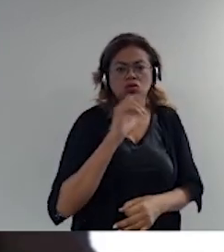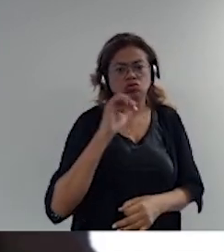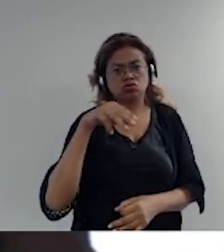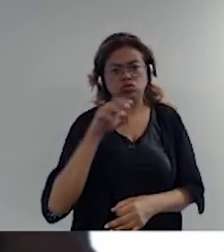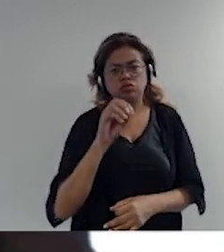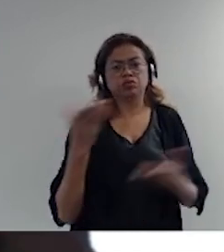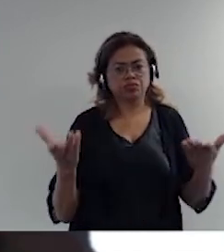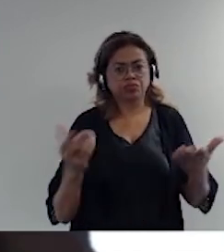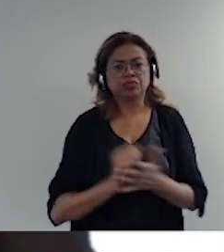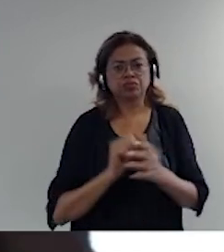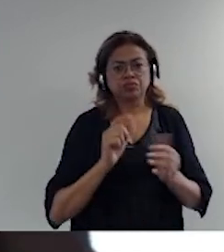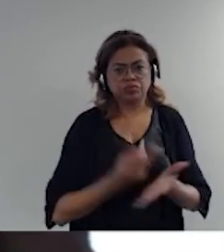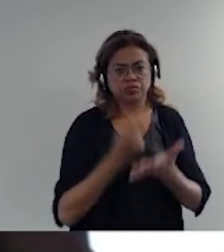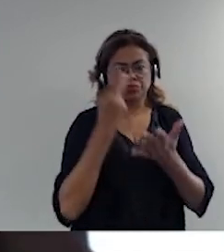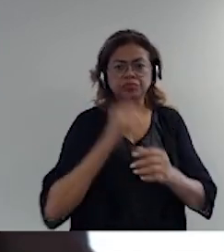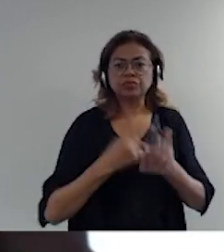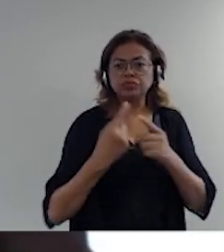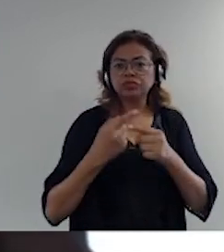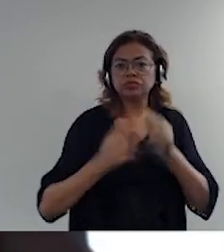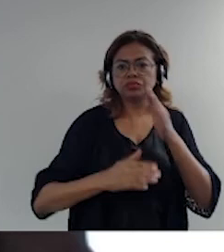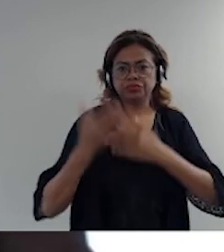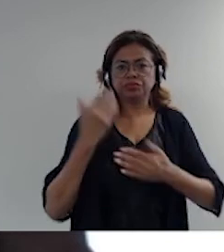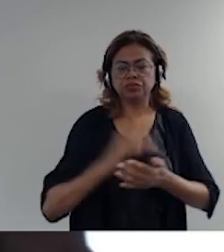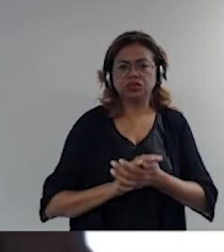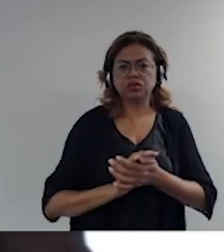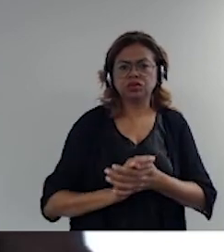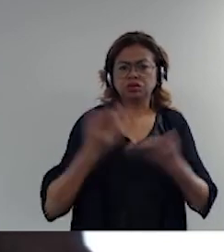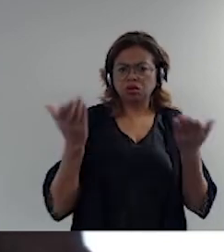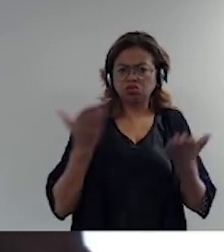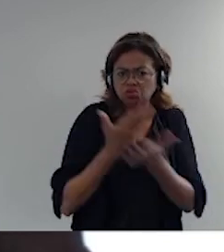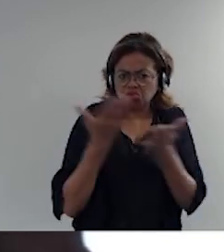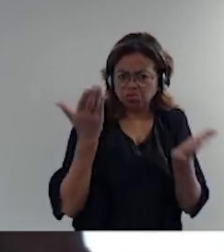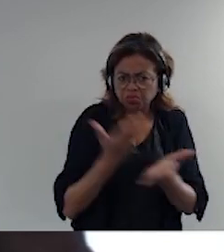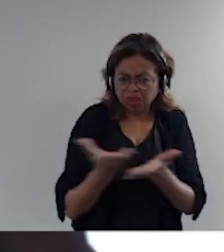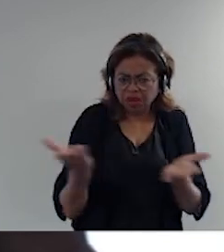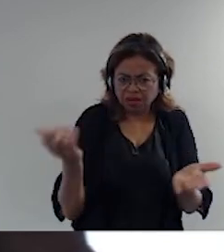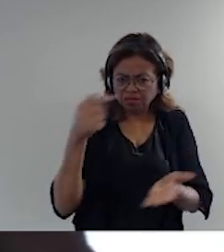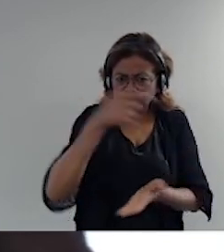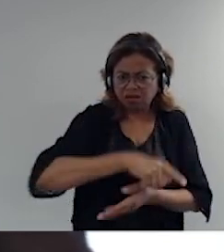que não se deve nunca desperdiçar uma boa crise.